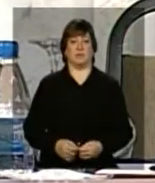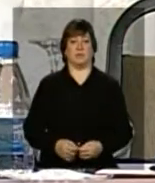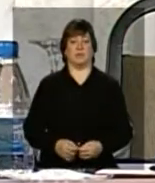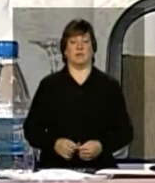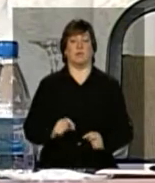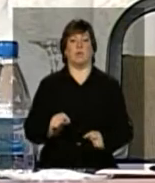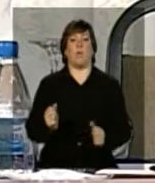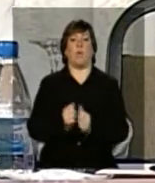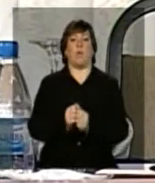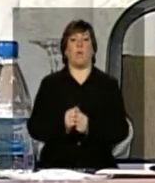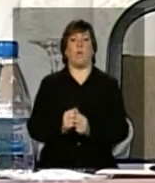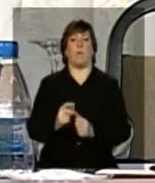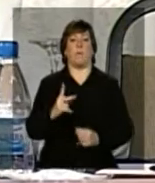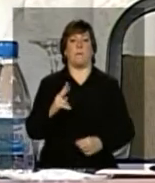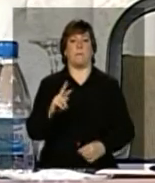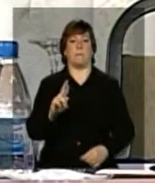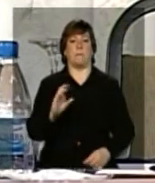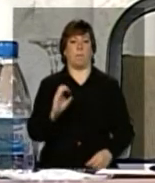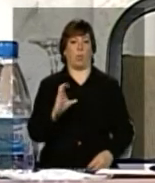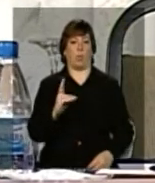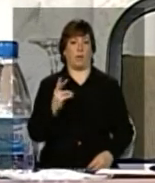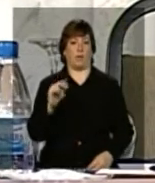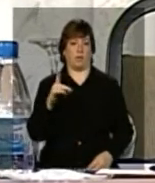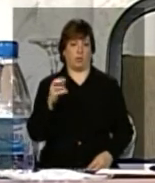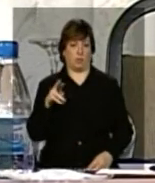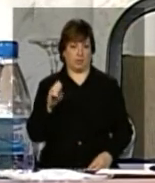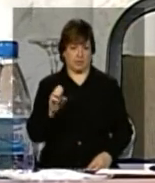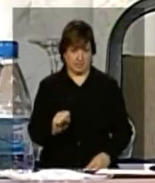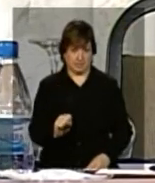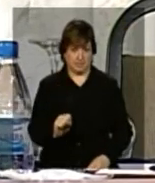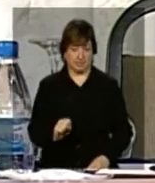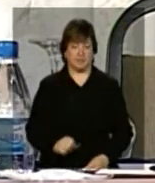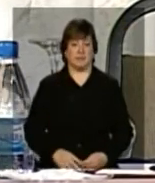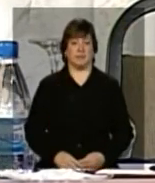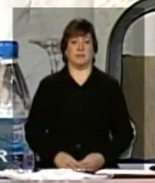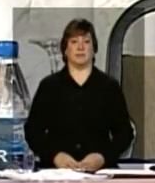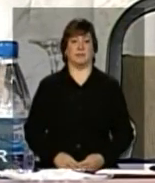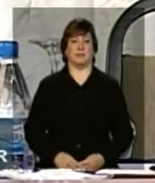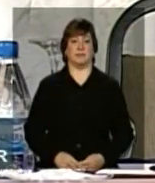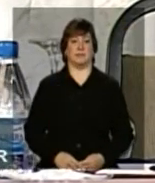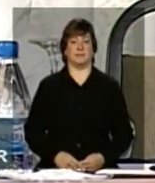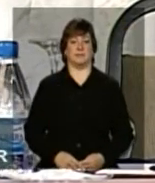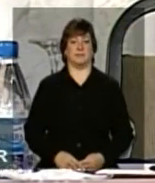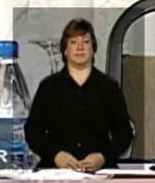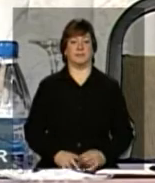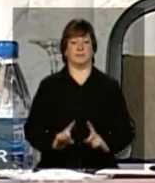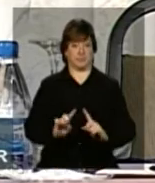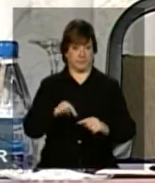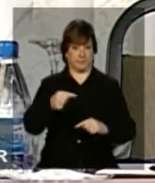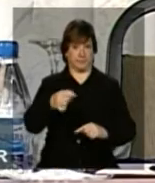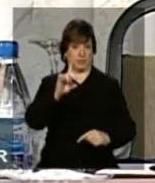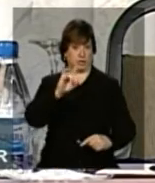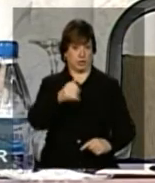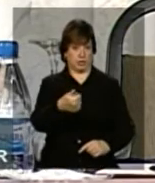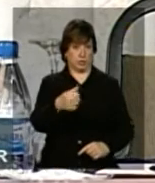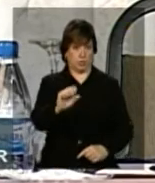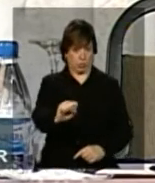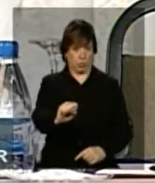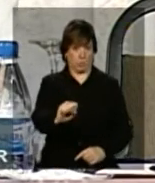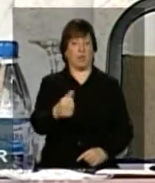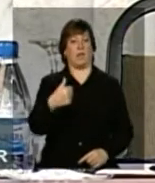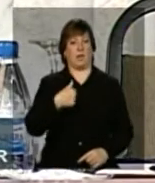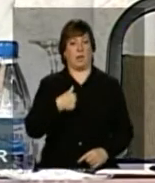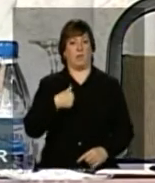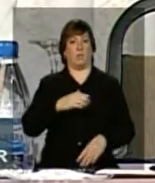com os procuradores, né? E no dia 18, eu